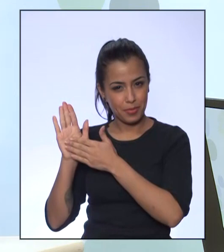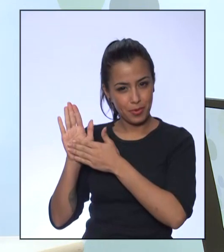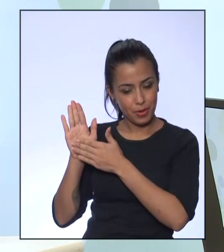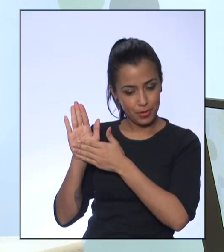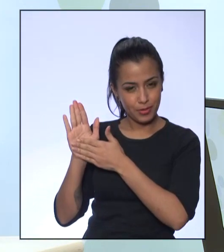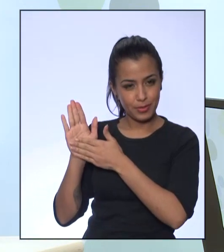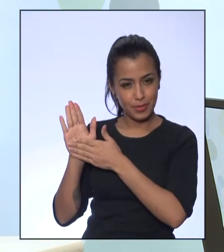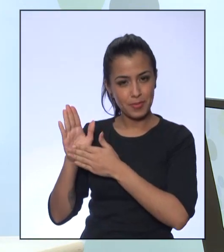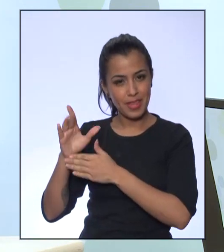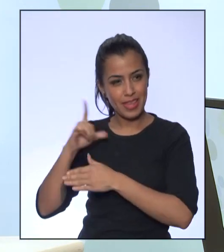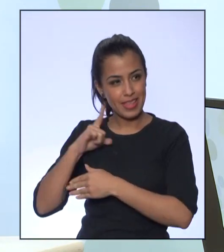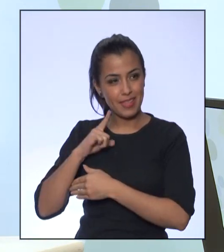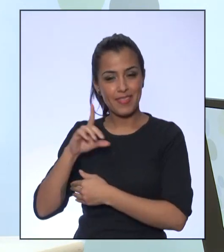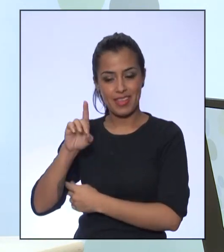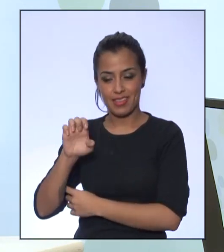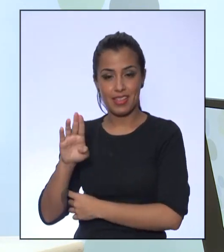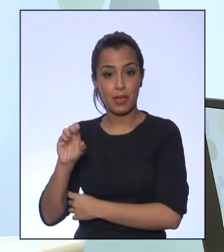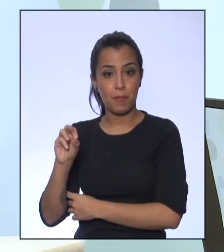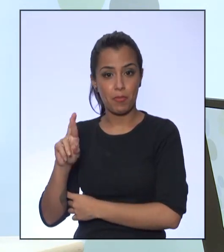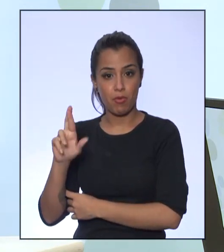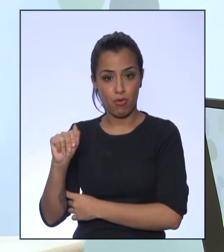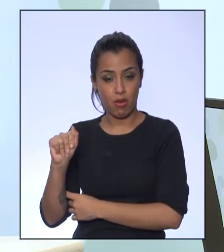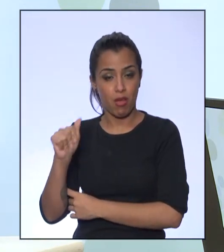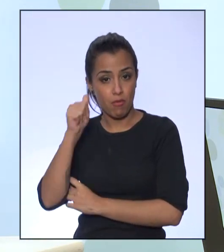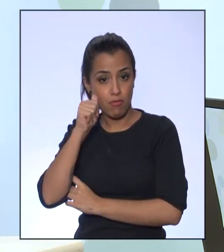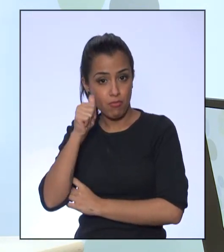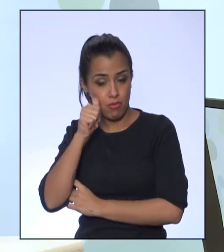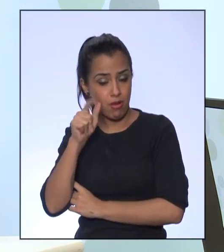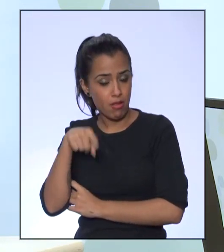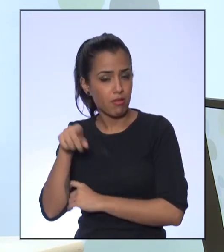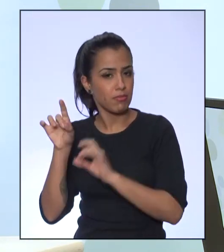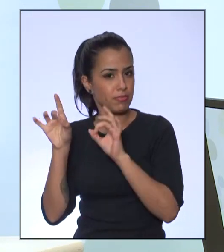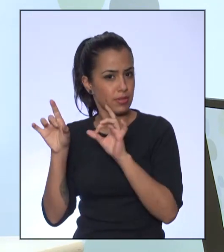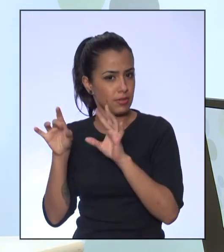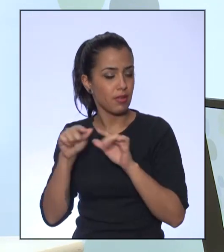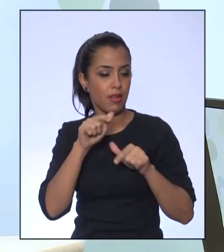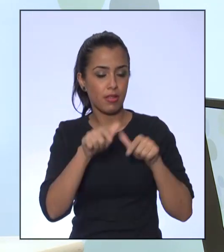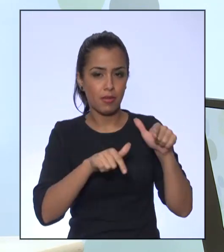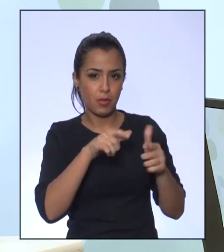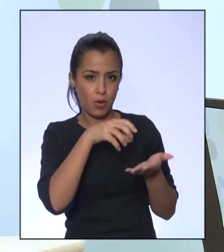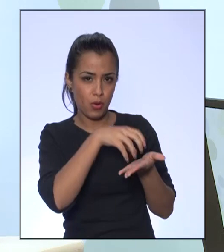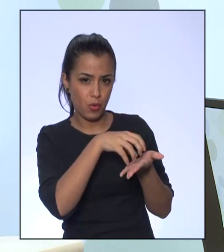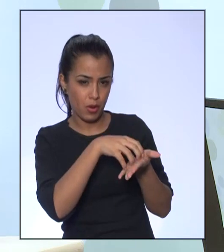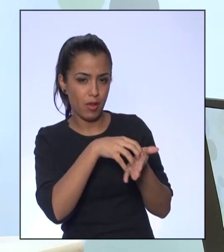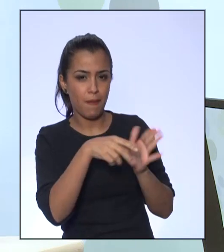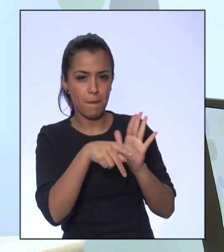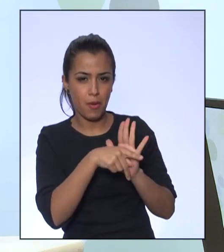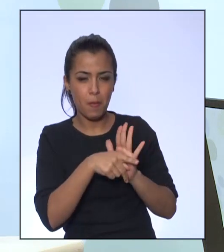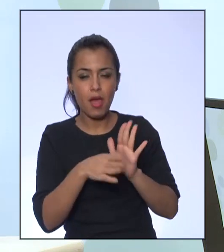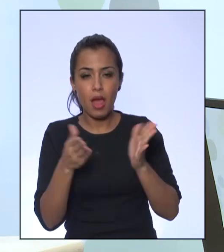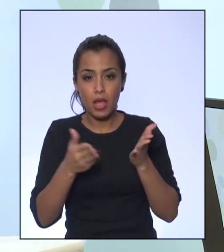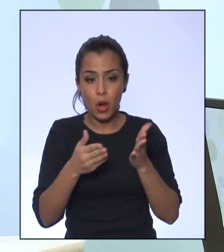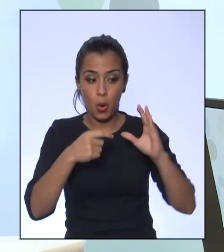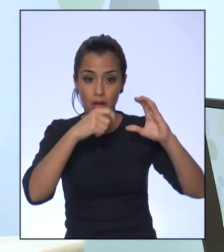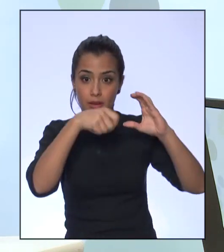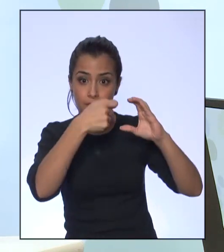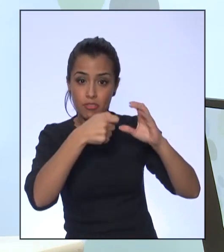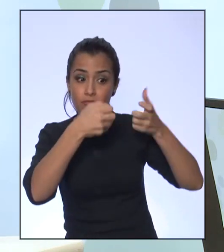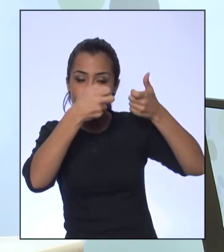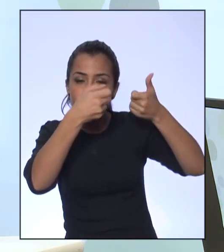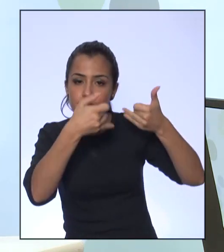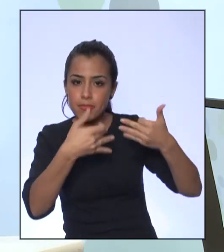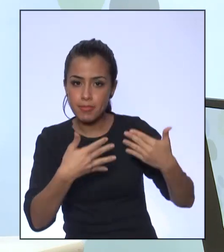social, que a Débora Olivato é especialista, trabalha lá no CEMADEM, e a gente trouxe um vídeo aqui para ela contar um pouquinho